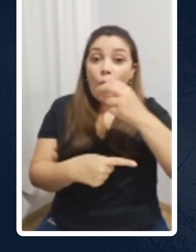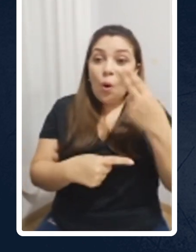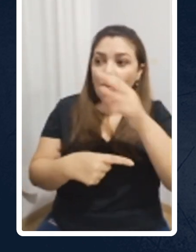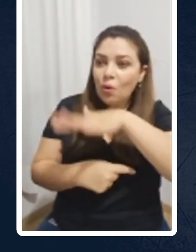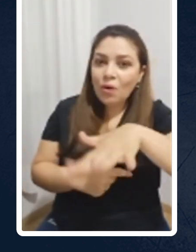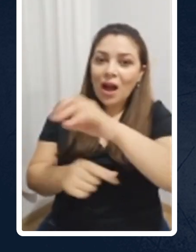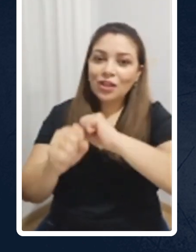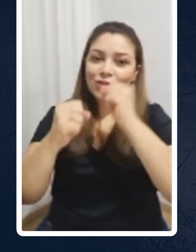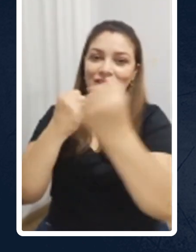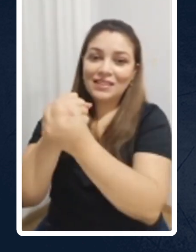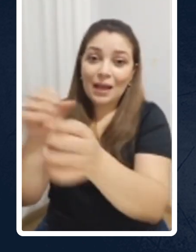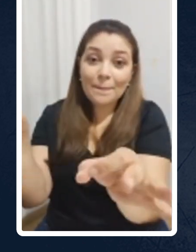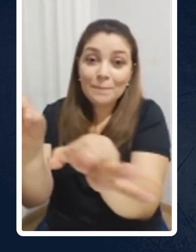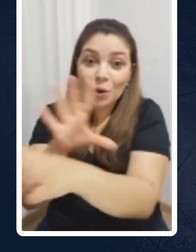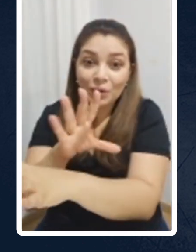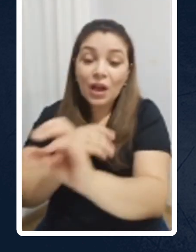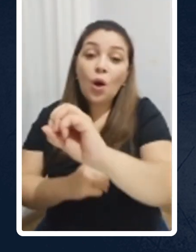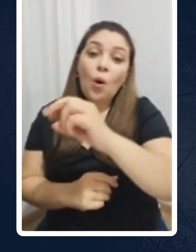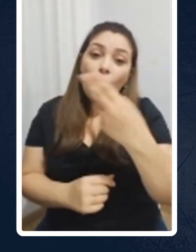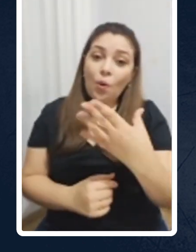A segunda hipótese aconteceu.